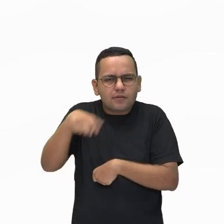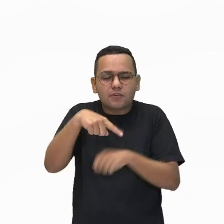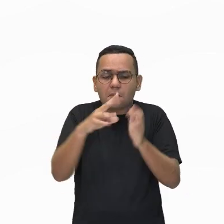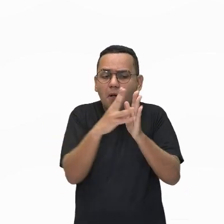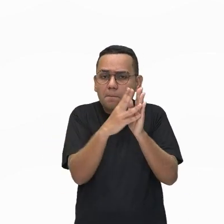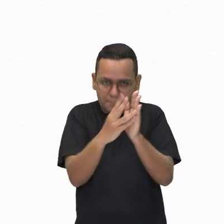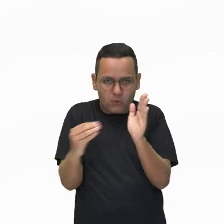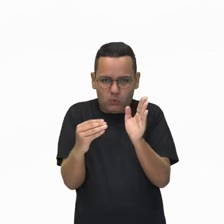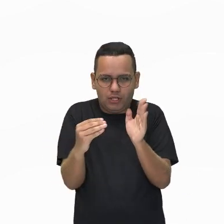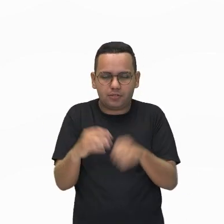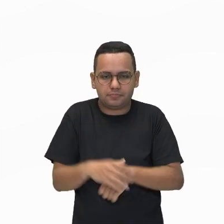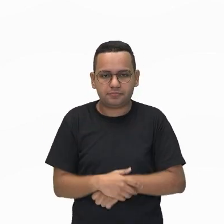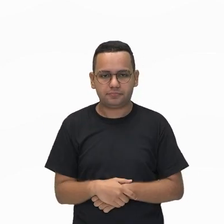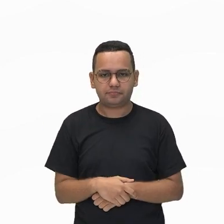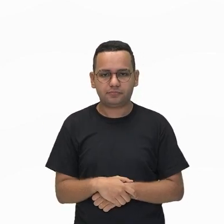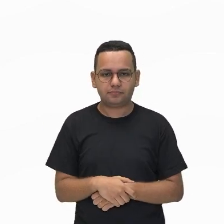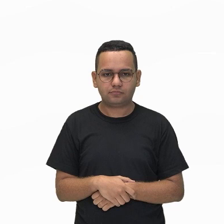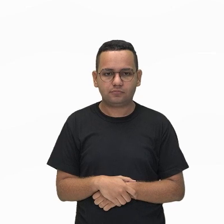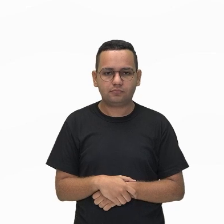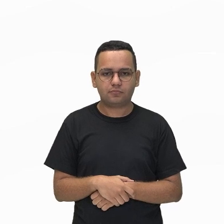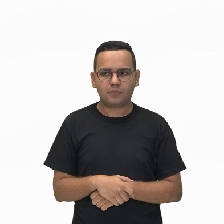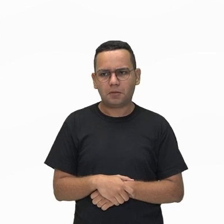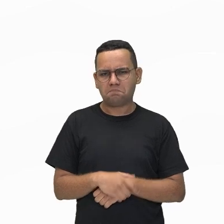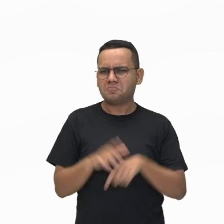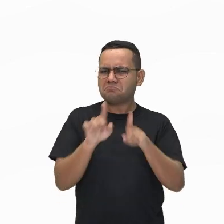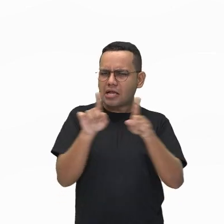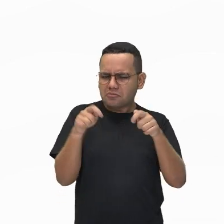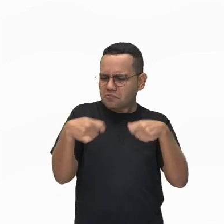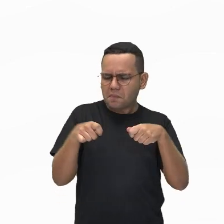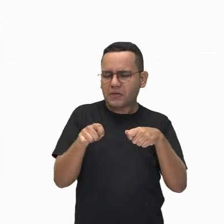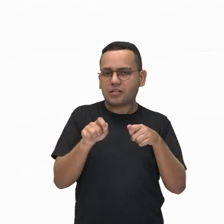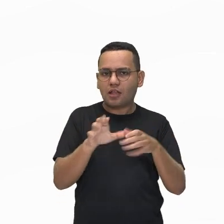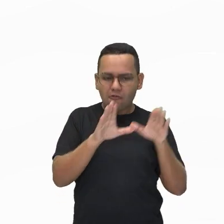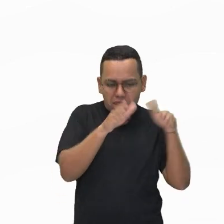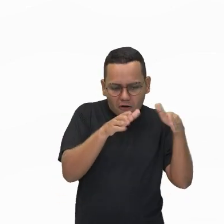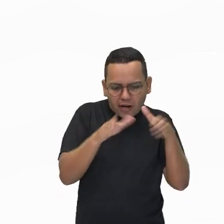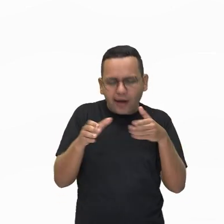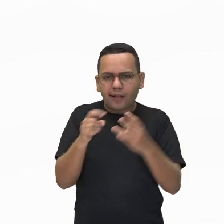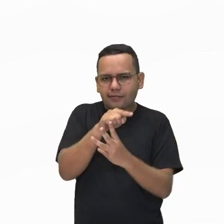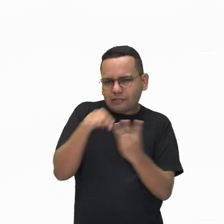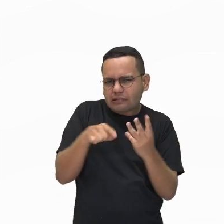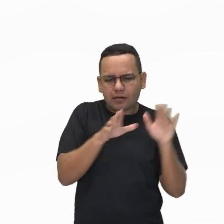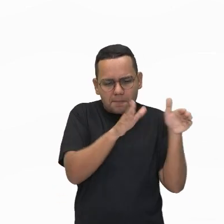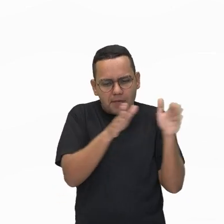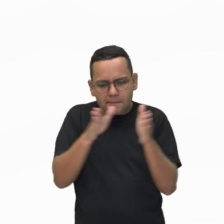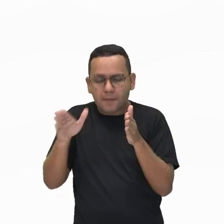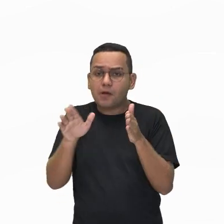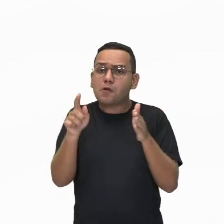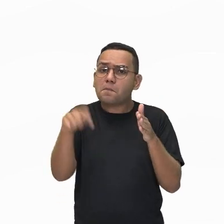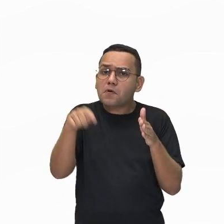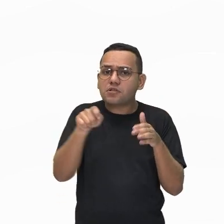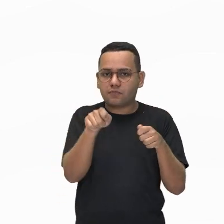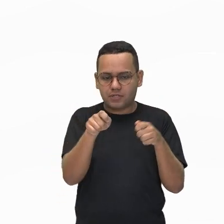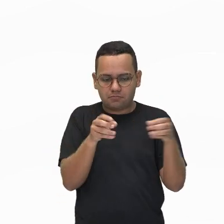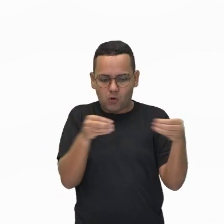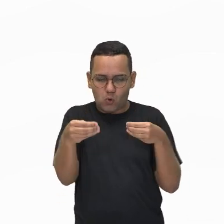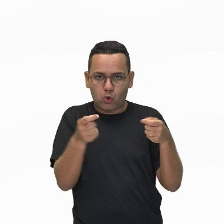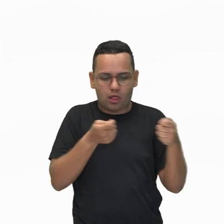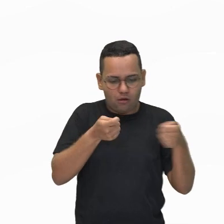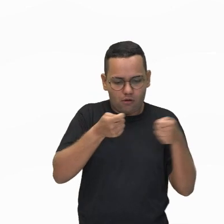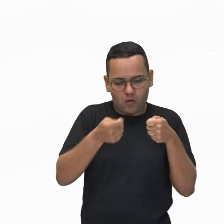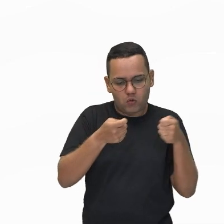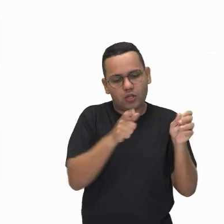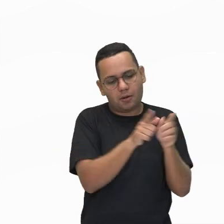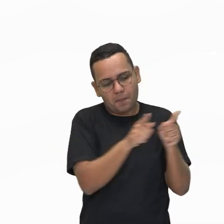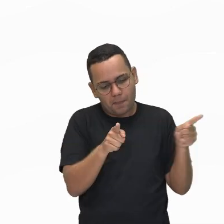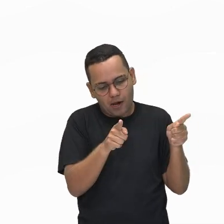referência. Você não precisa ficar preso a esses prazos. Seja flexível para aumentá-los ou diminuí-los de acordo com o seu